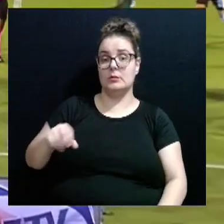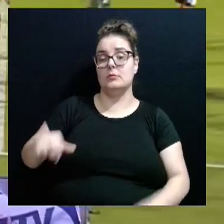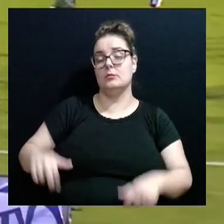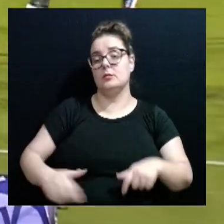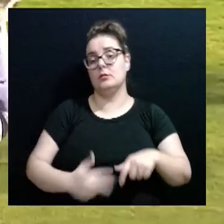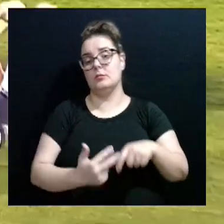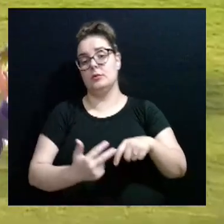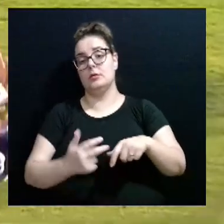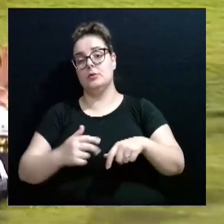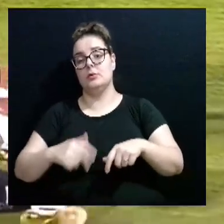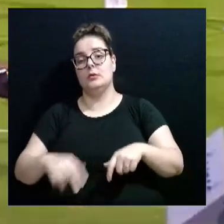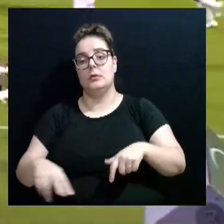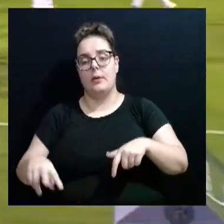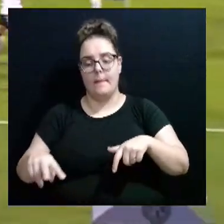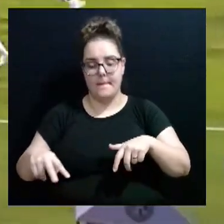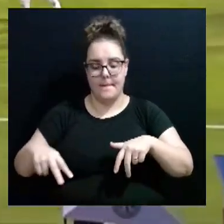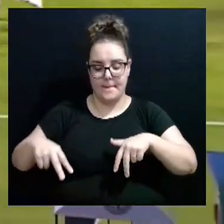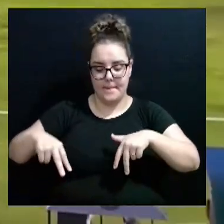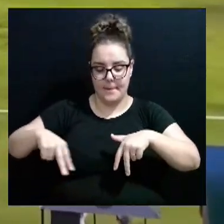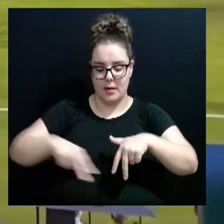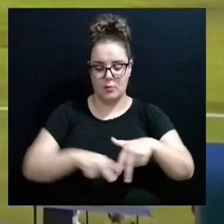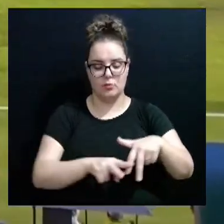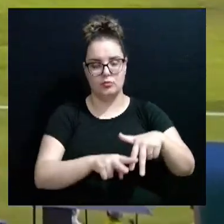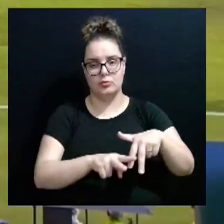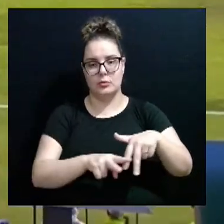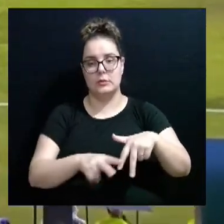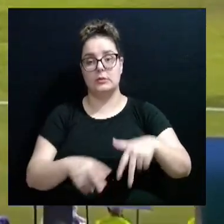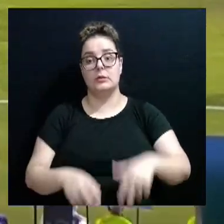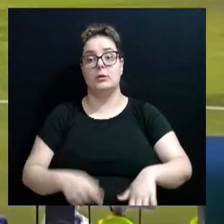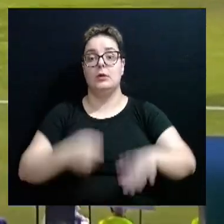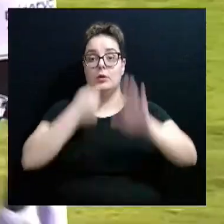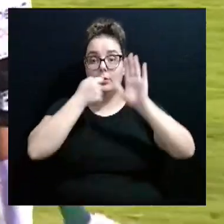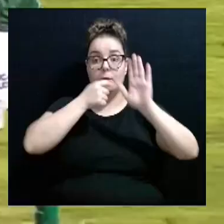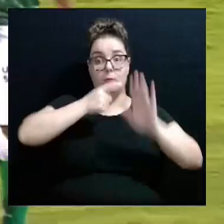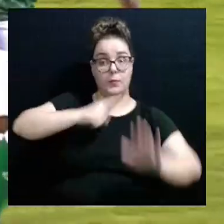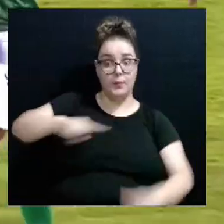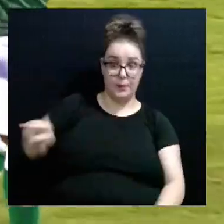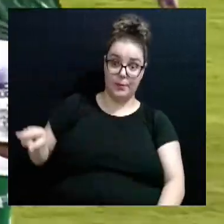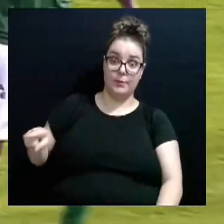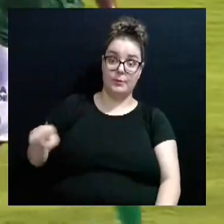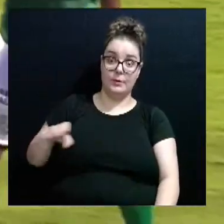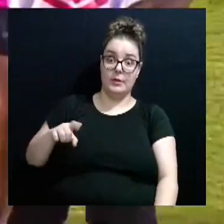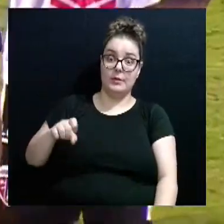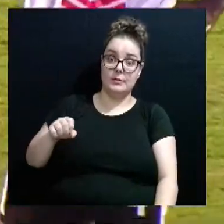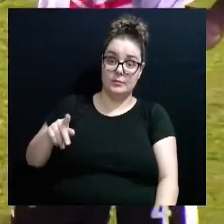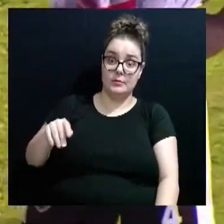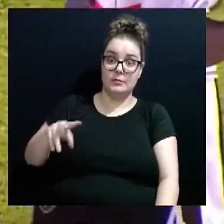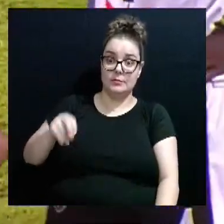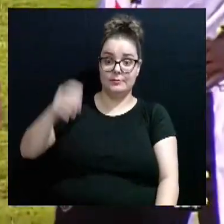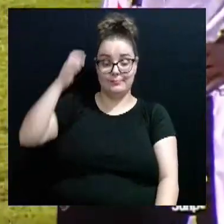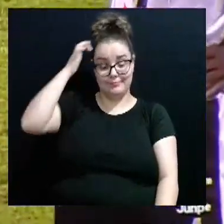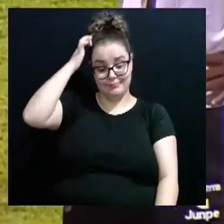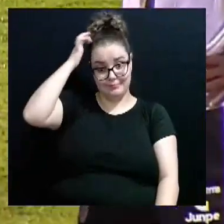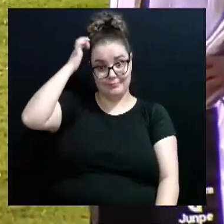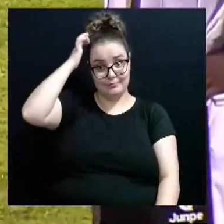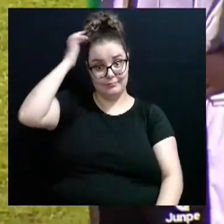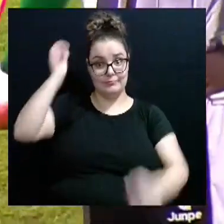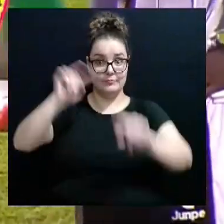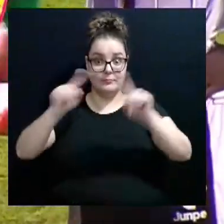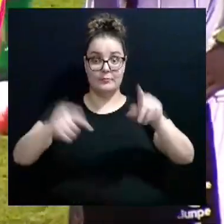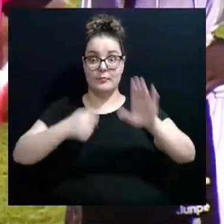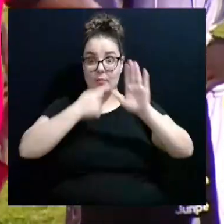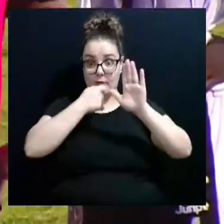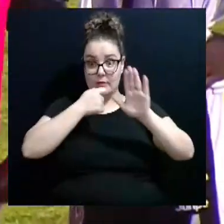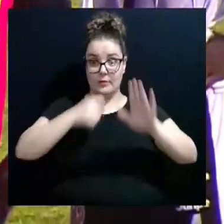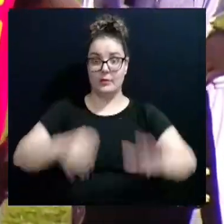do adversário. O árbitro expulsou direto, mas o VAR chamou e o árbitro acabou